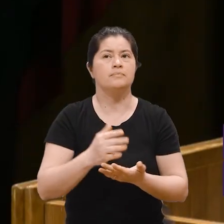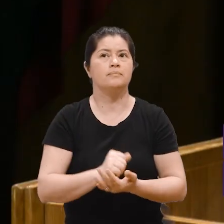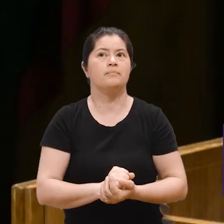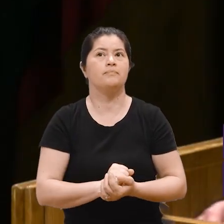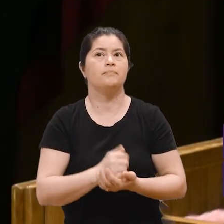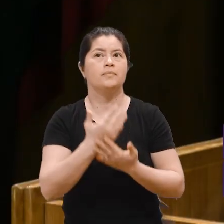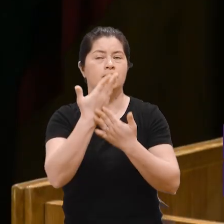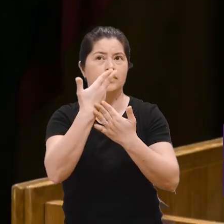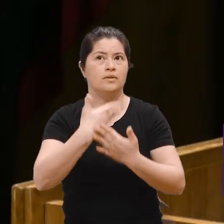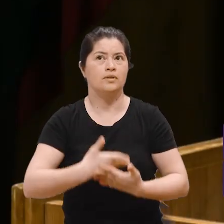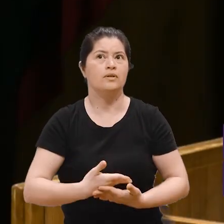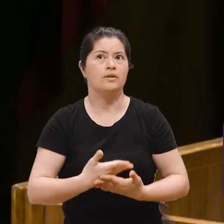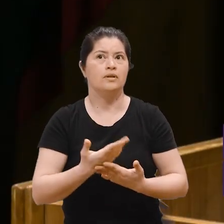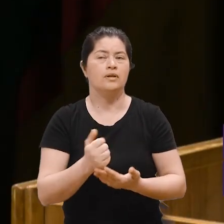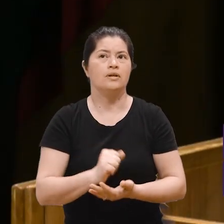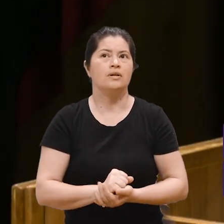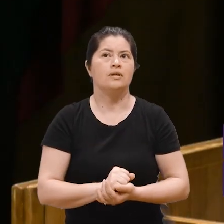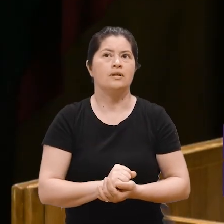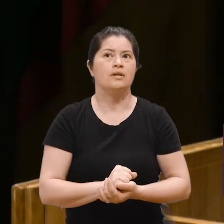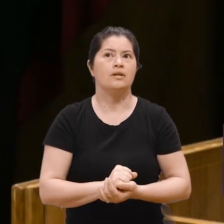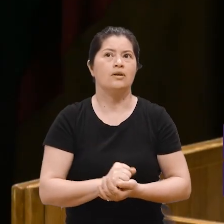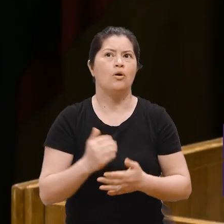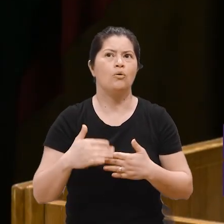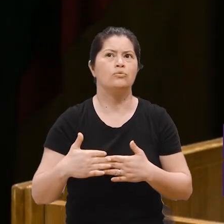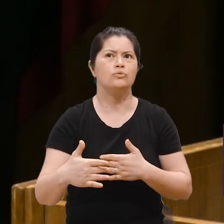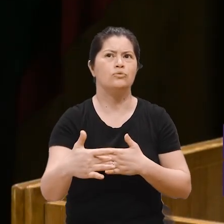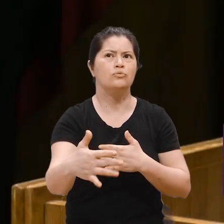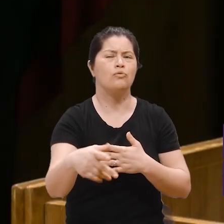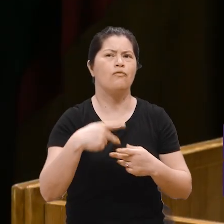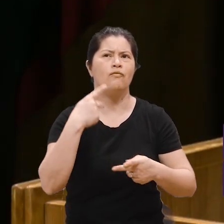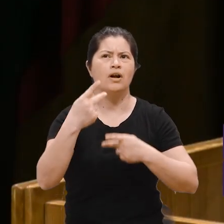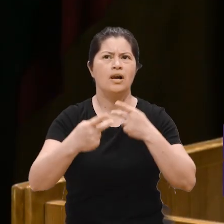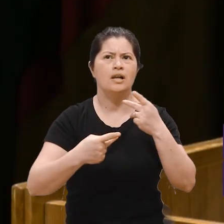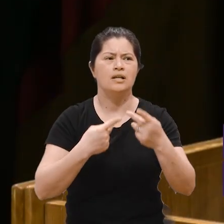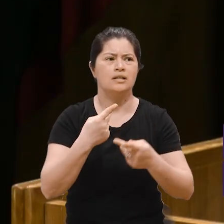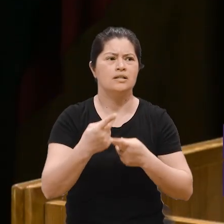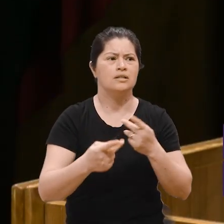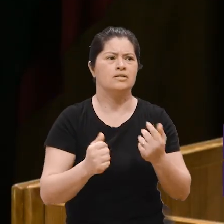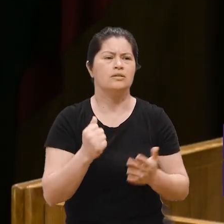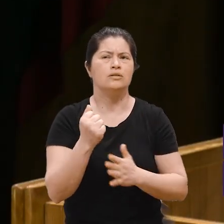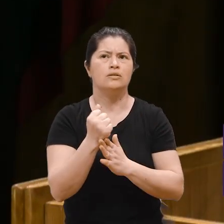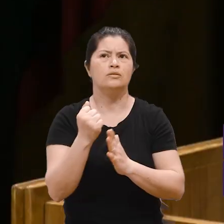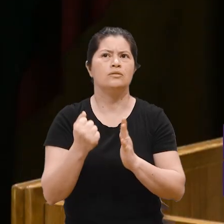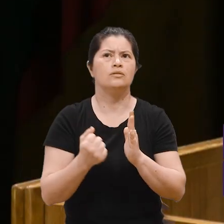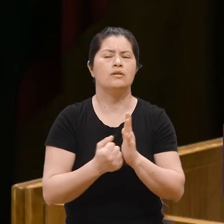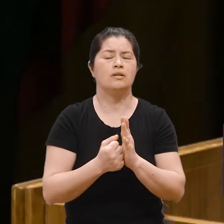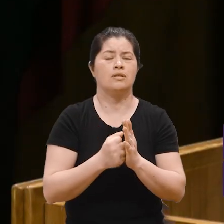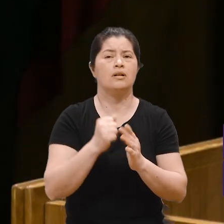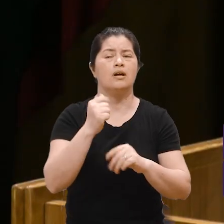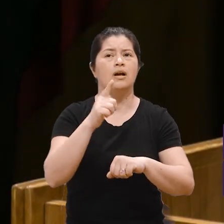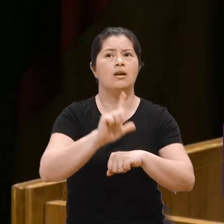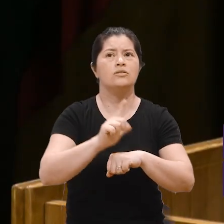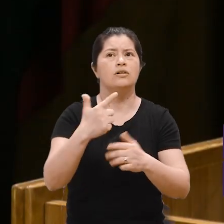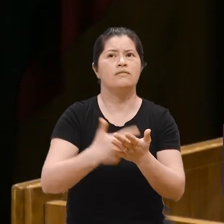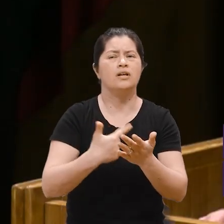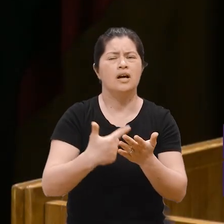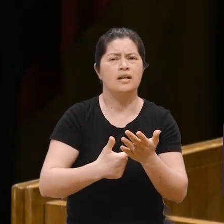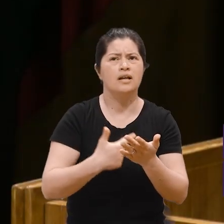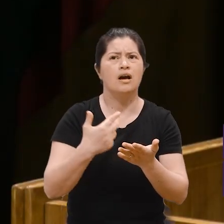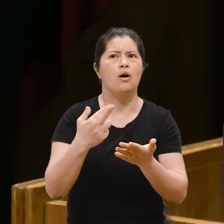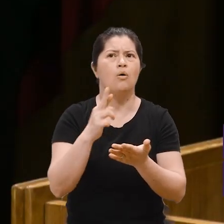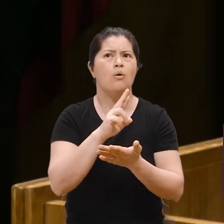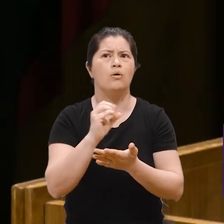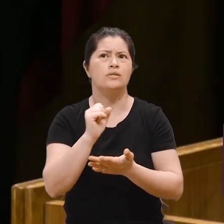longo de um século, prossegue dizendo o prefeito, a Livraria Rossi tornou-se muito mais do que um